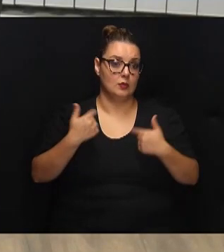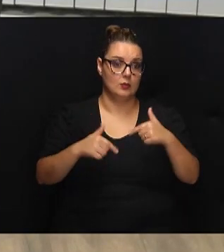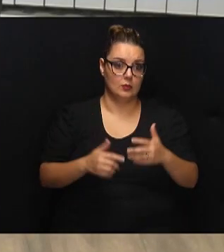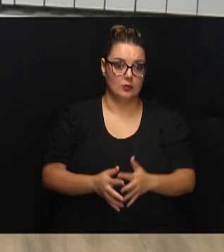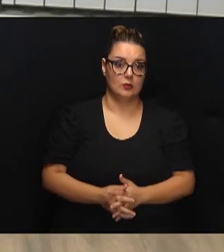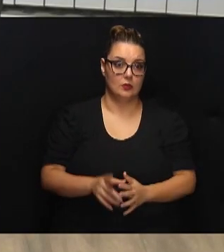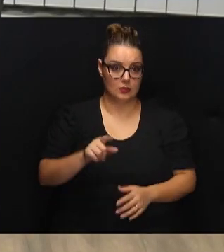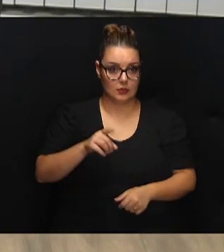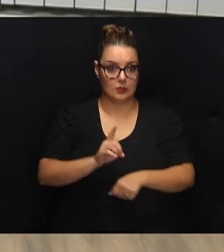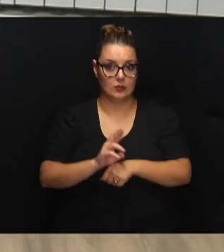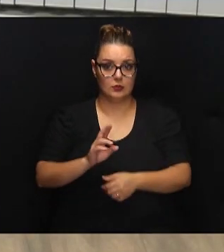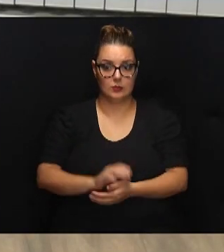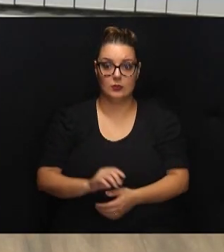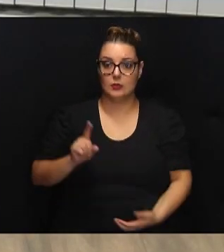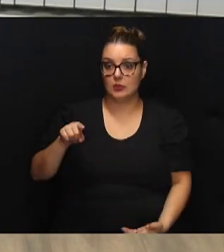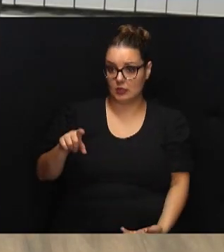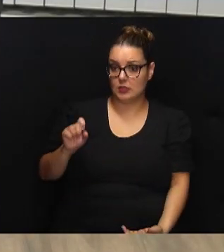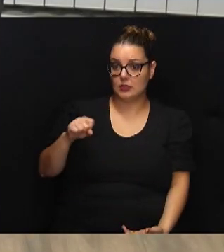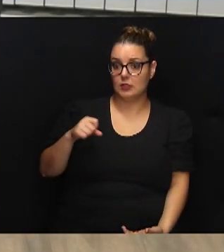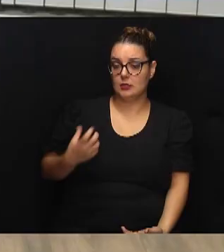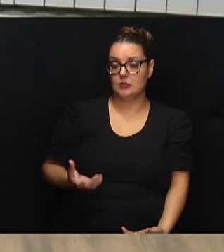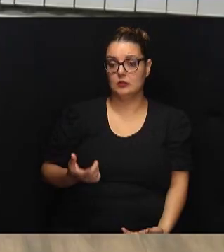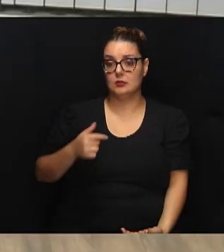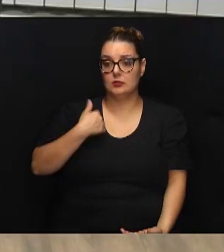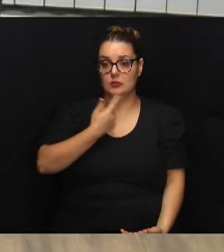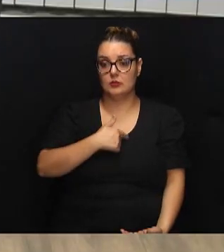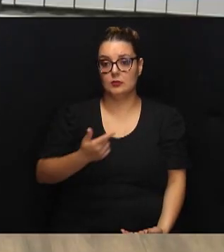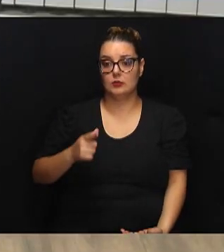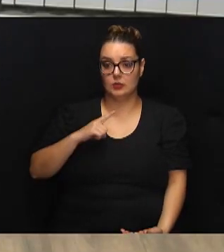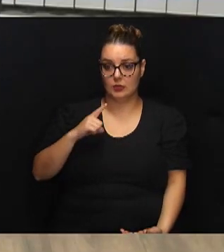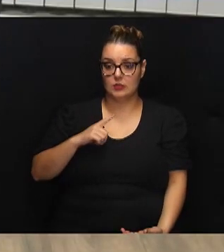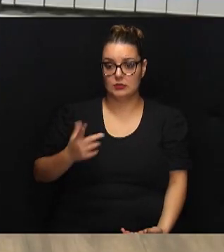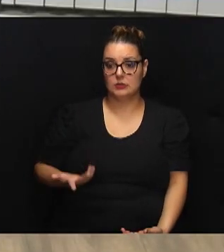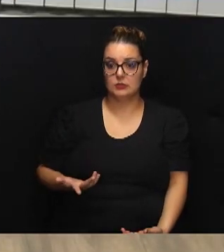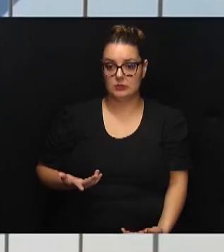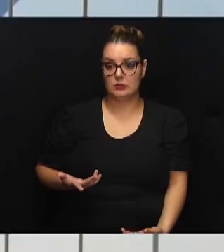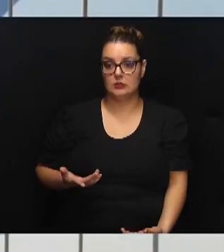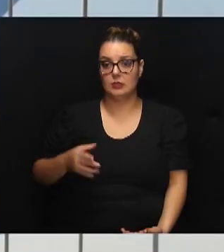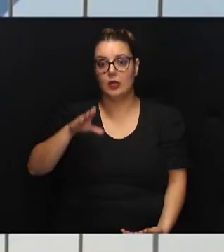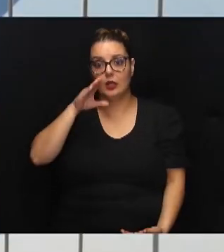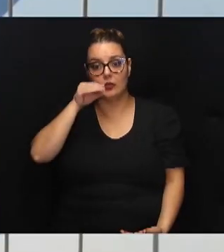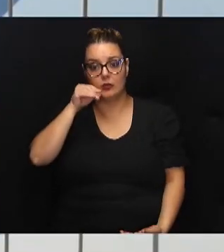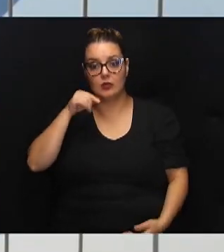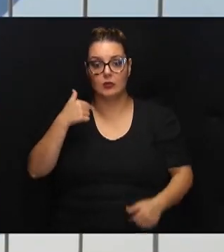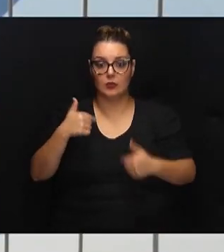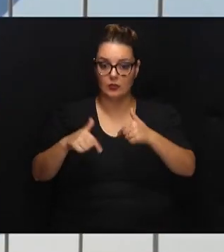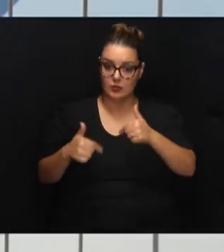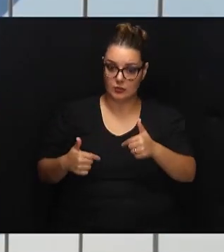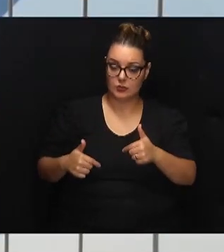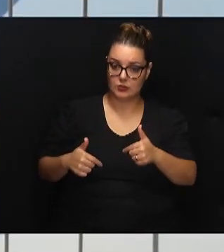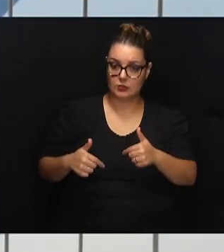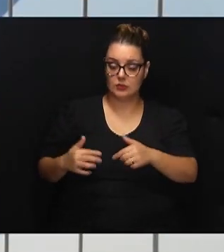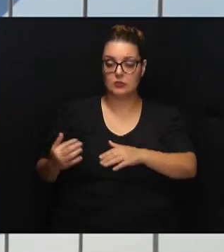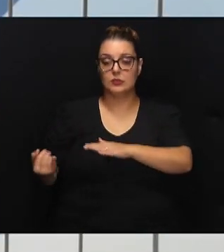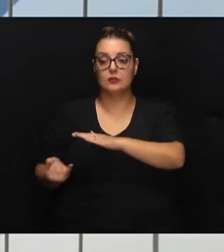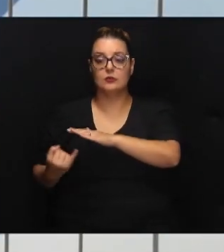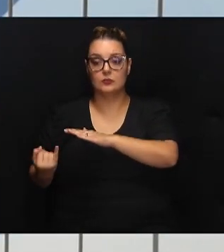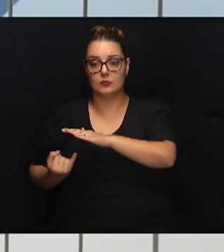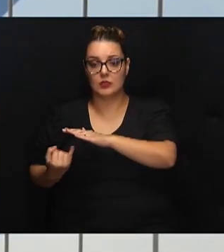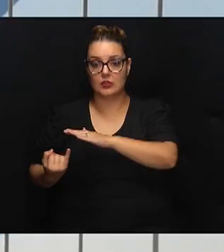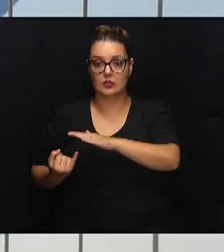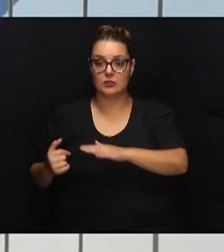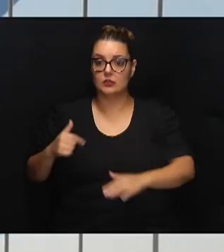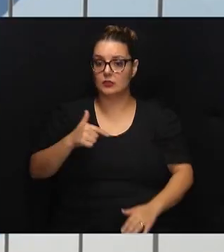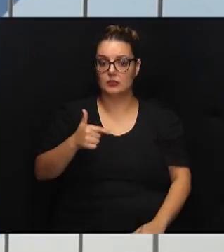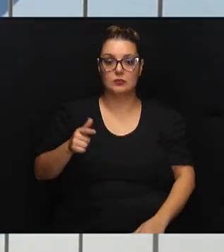né, doutora? Isso. A gente tem, né, o funcionário que trabalha na informalidade, ele não tem